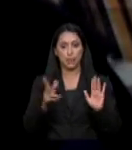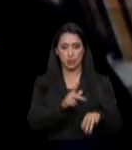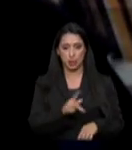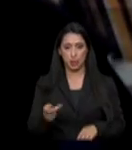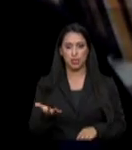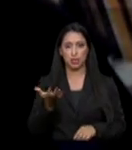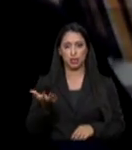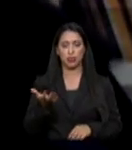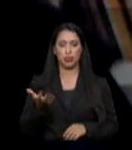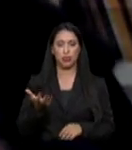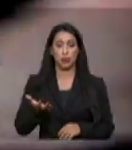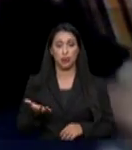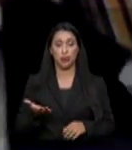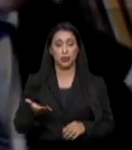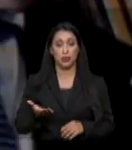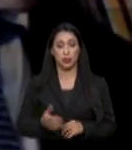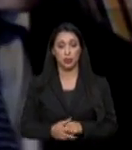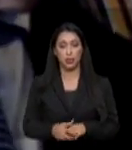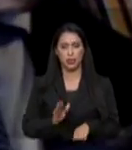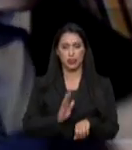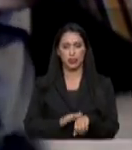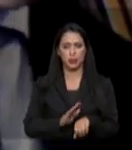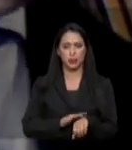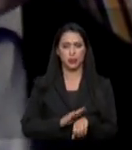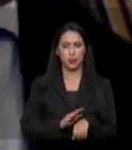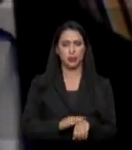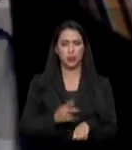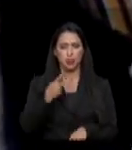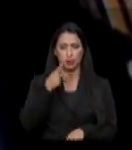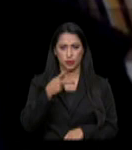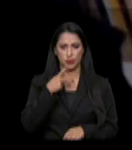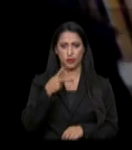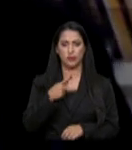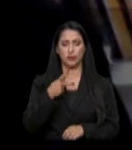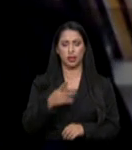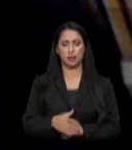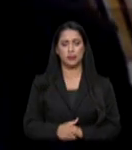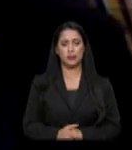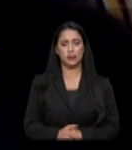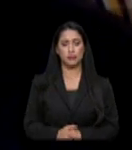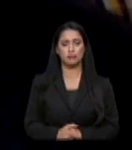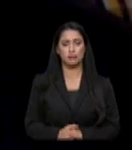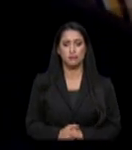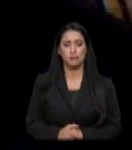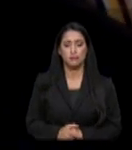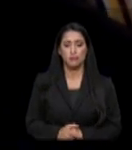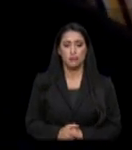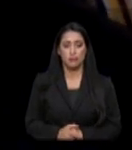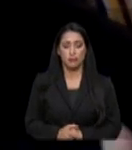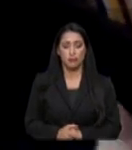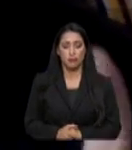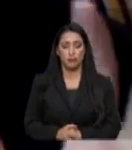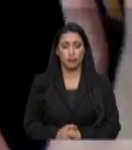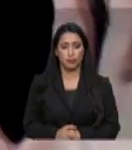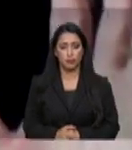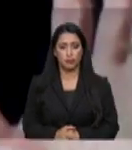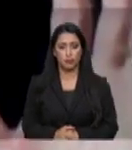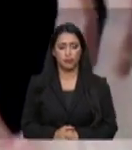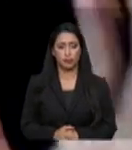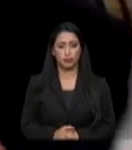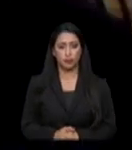então diz começa breve alocução nessa breve 1 e se